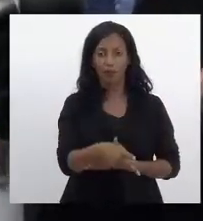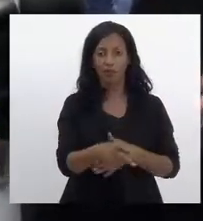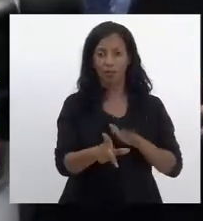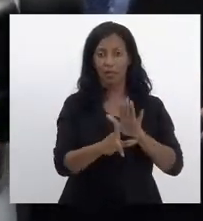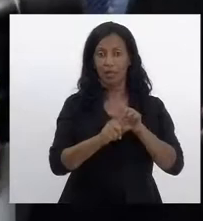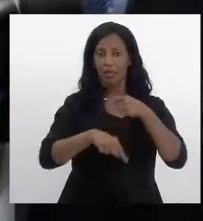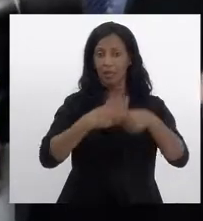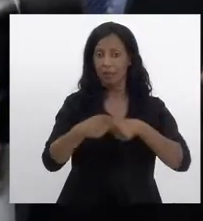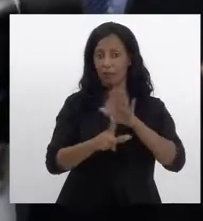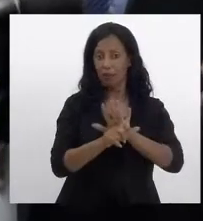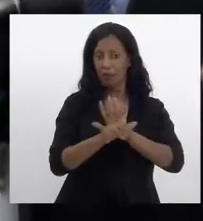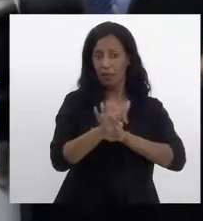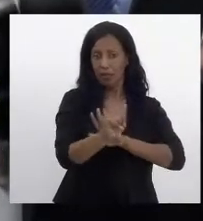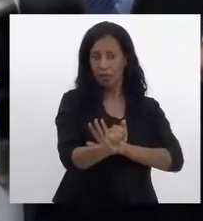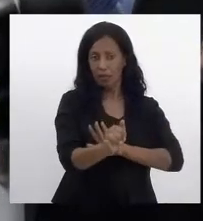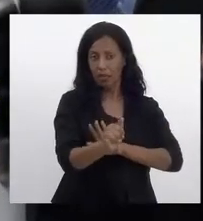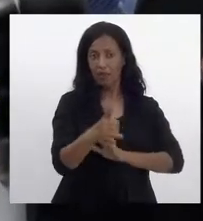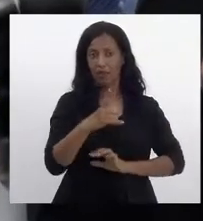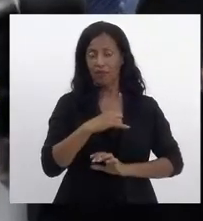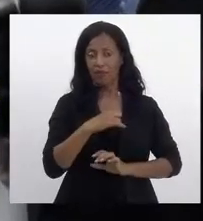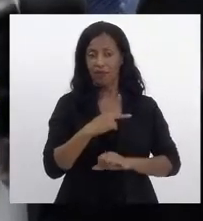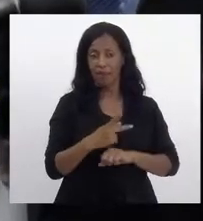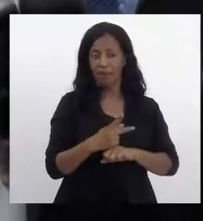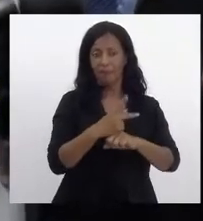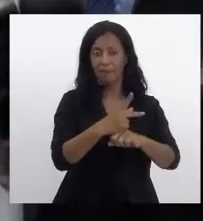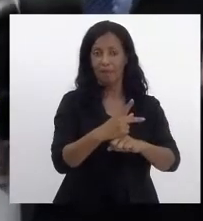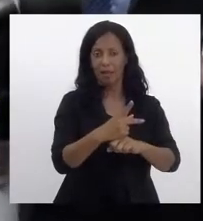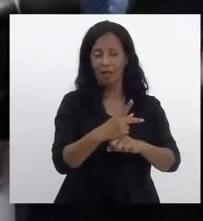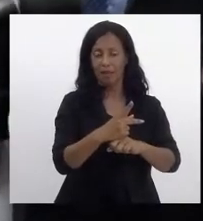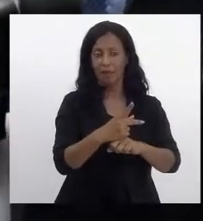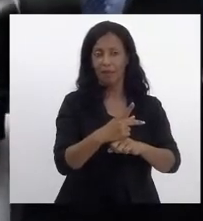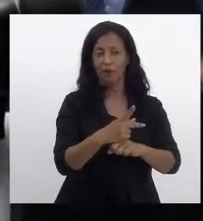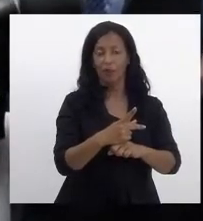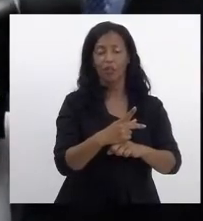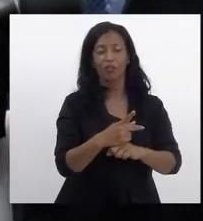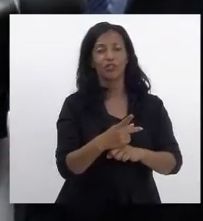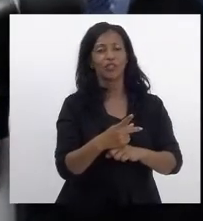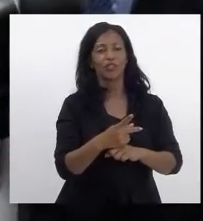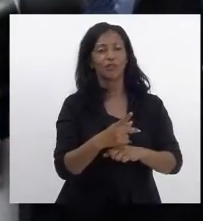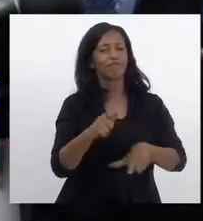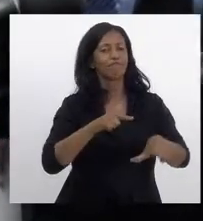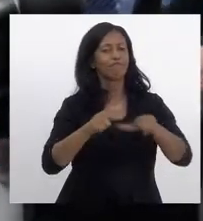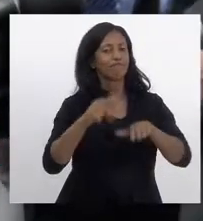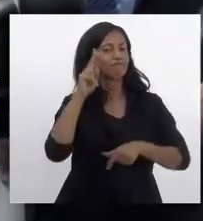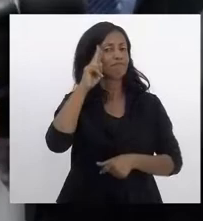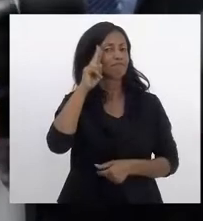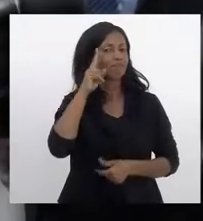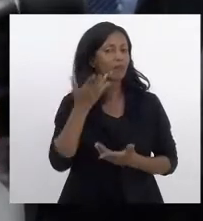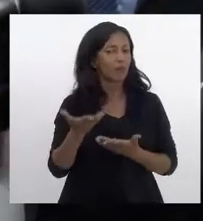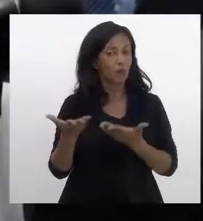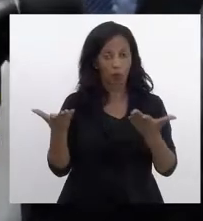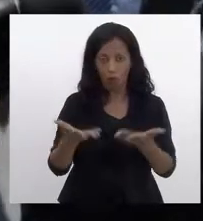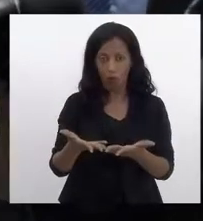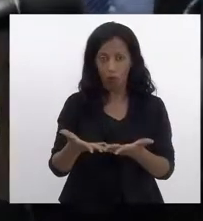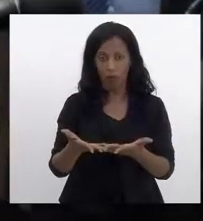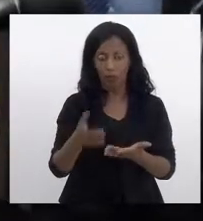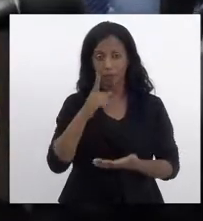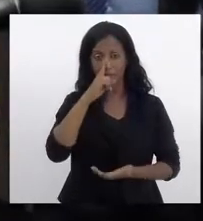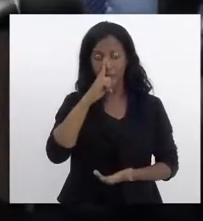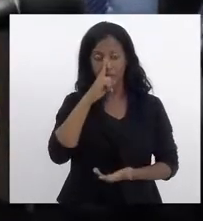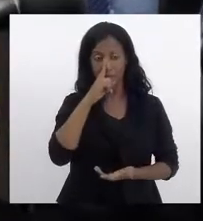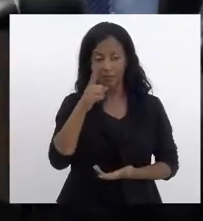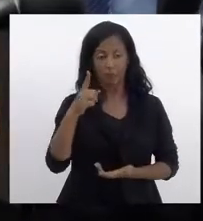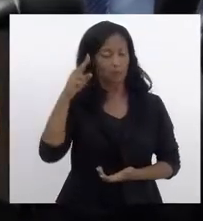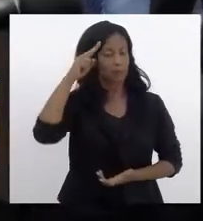lei, receberão a gratificação de risco de atividade militar. Ora, o risco de